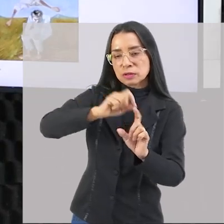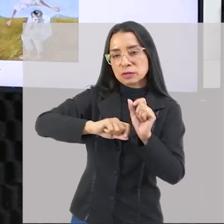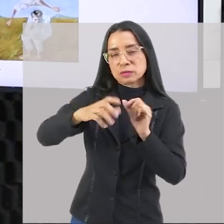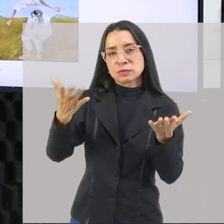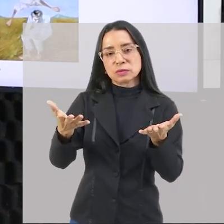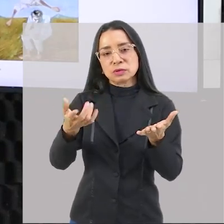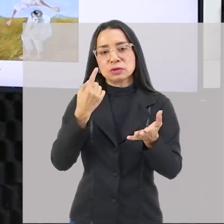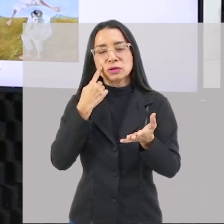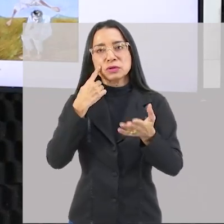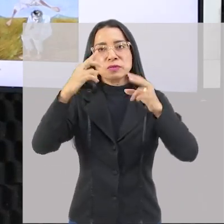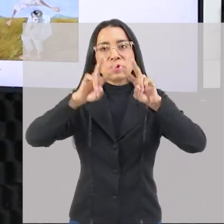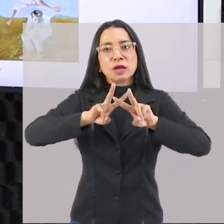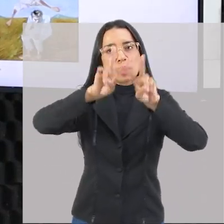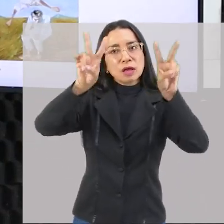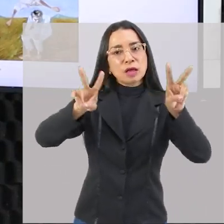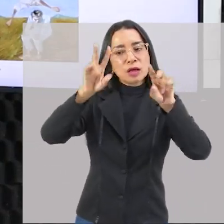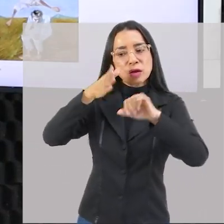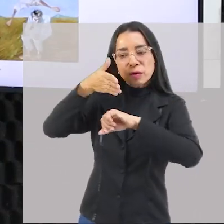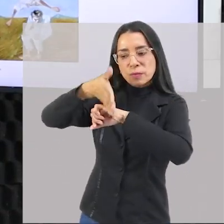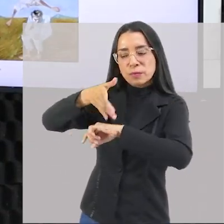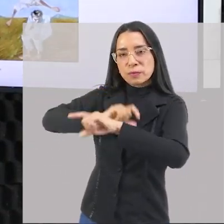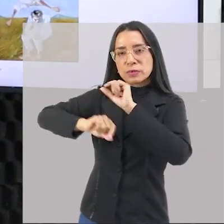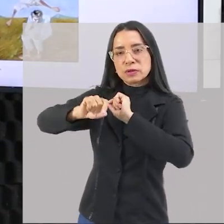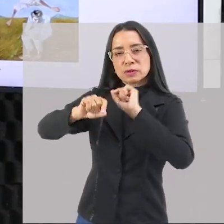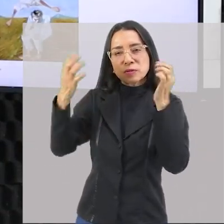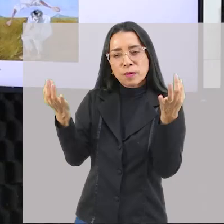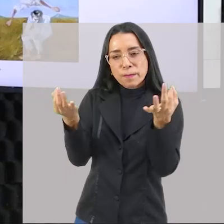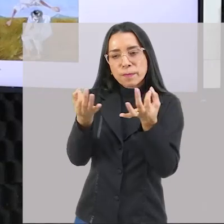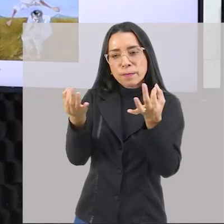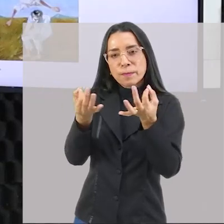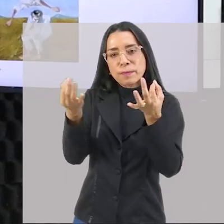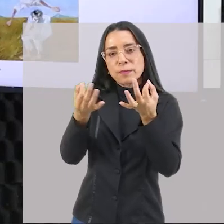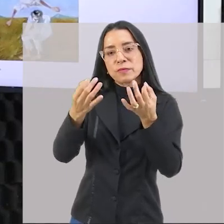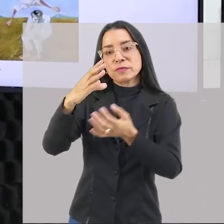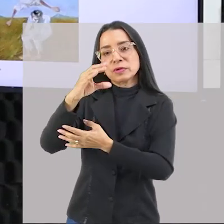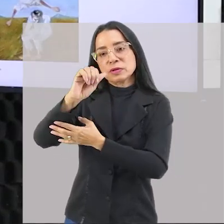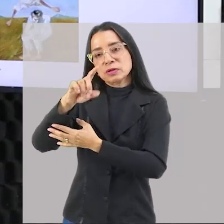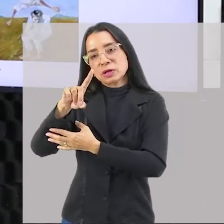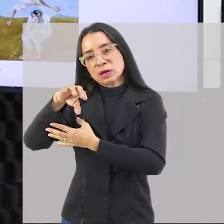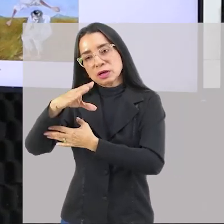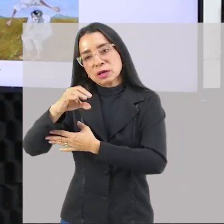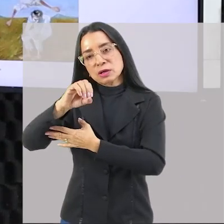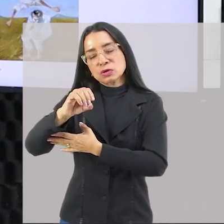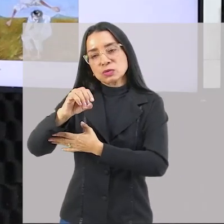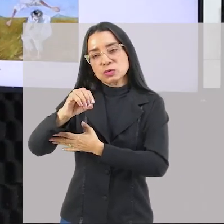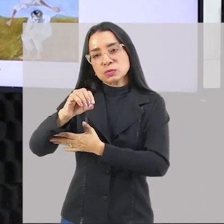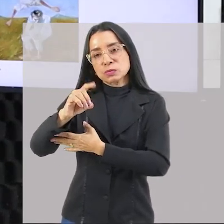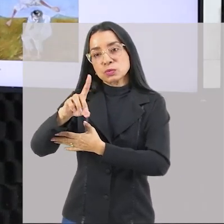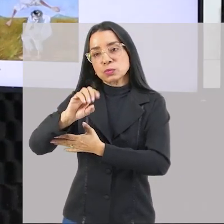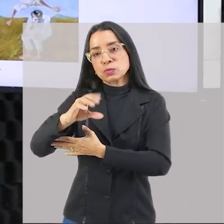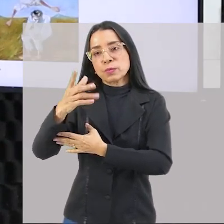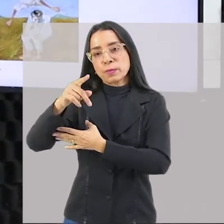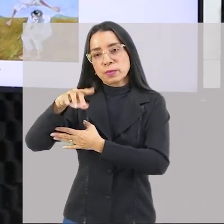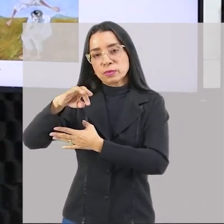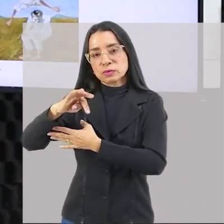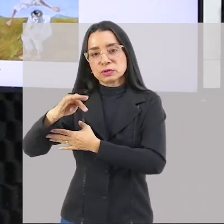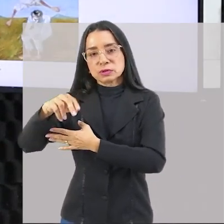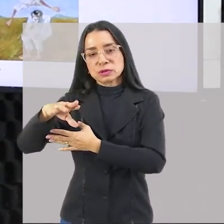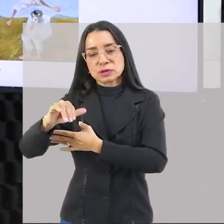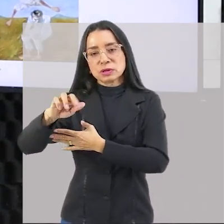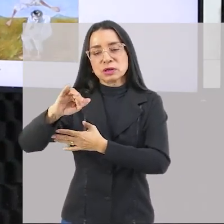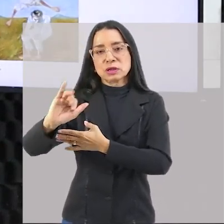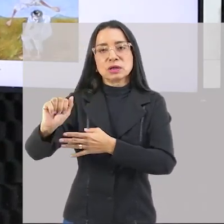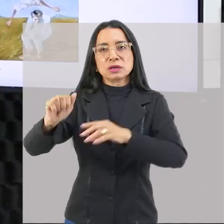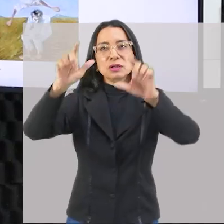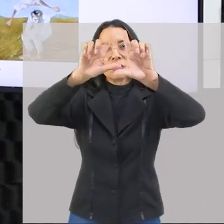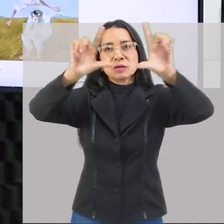exposição imersiva, maravilhosa, de Cândido Portinari, né, no museu. Sabe aquelas exposições